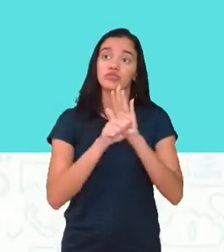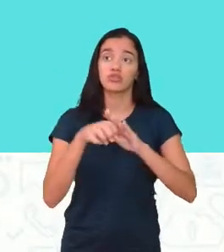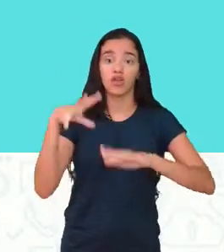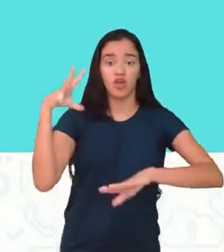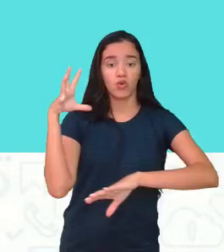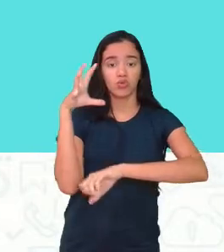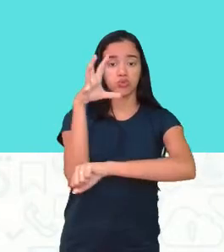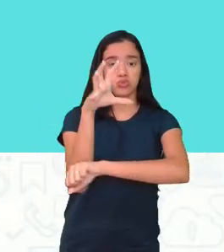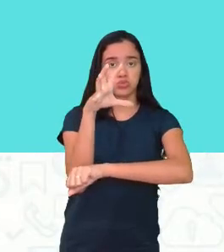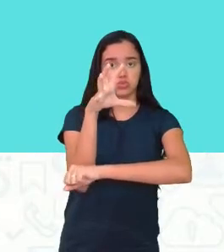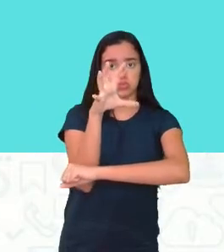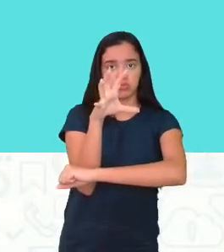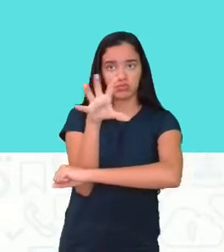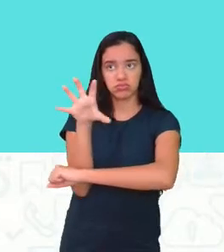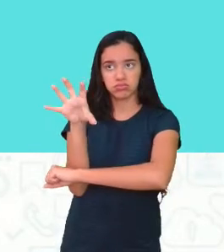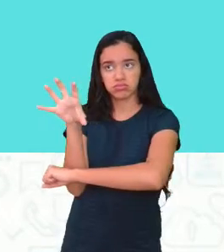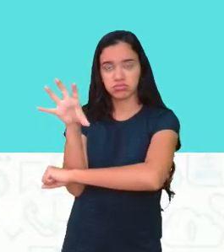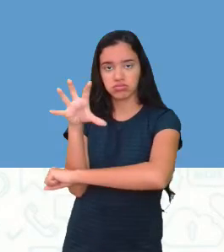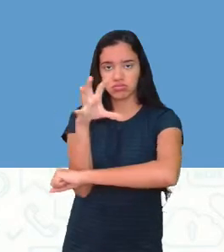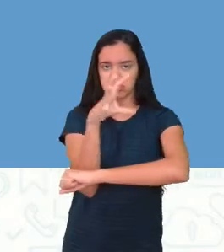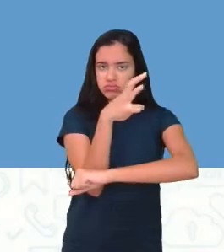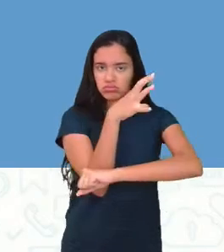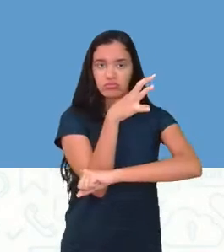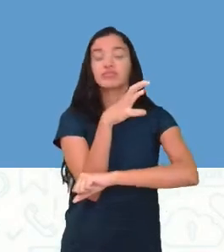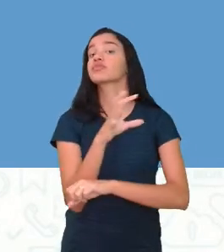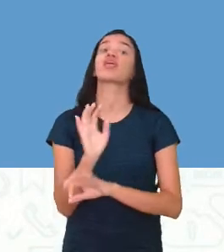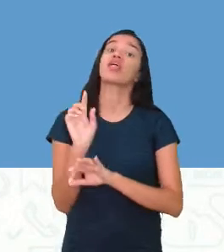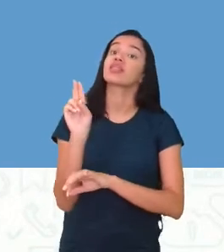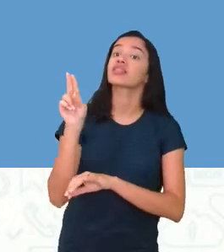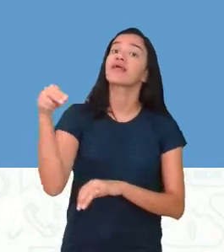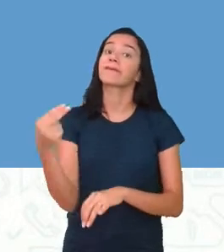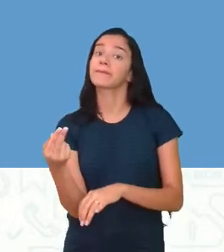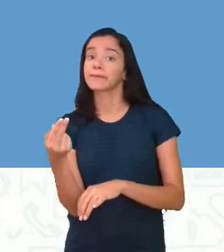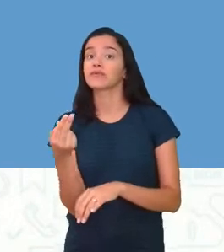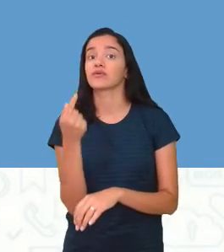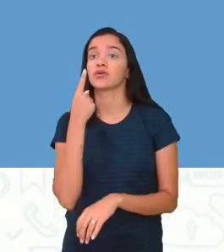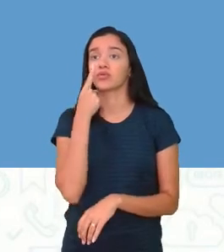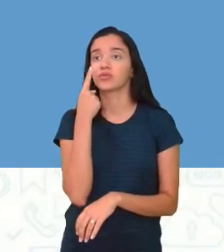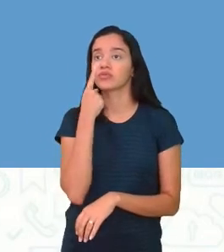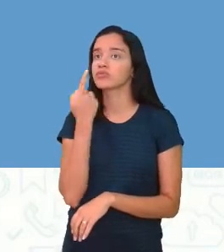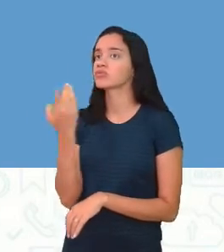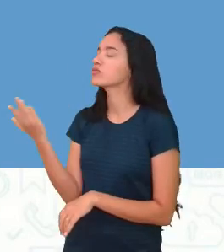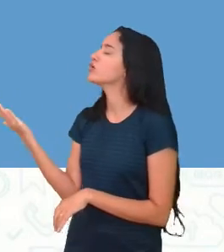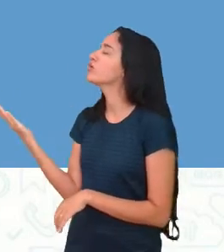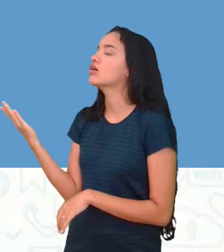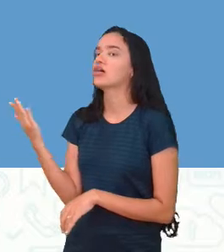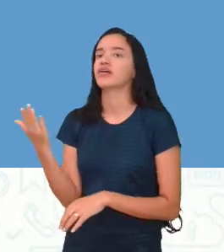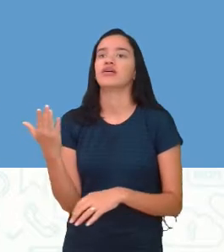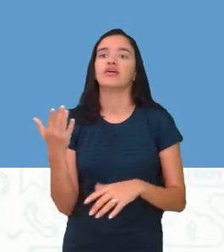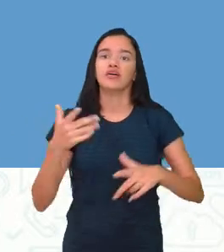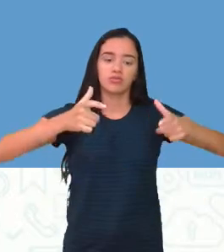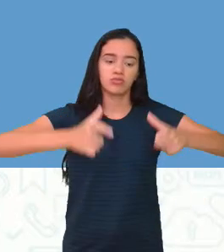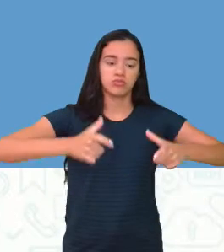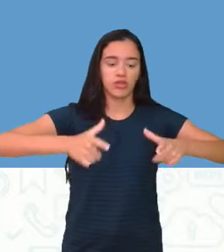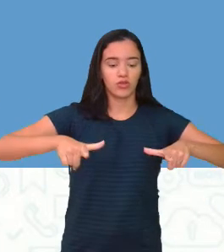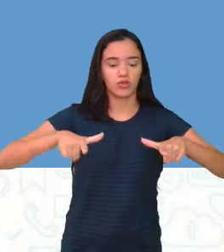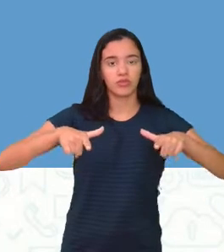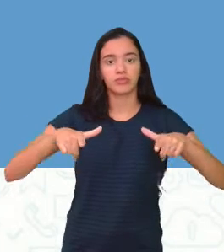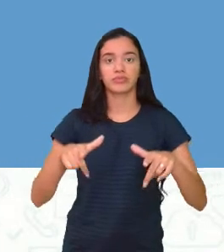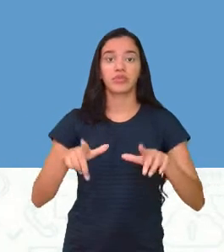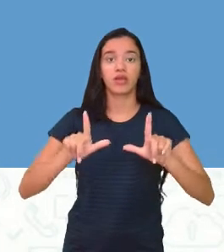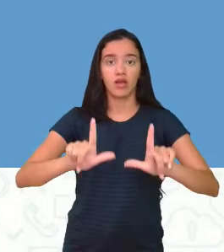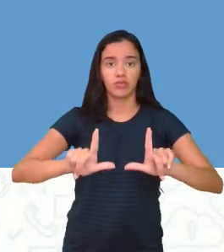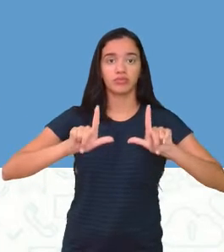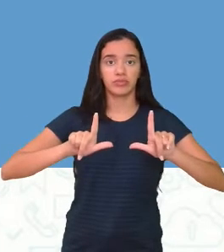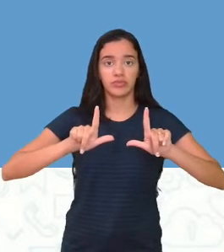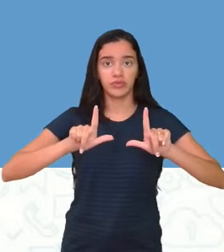XIX, né, com os discos de cera. Depois a gente foi aí pro vinil, pro CD.